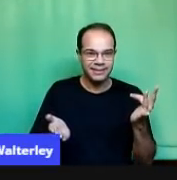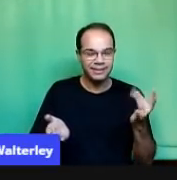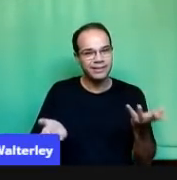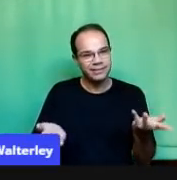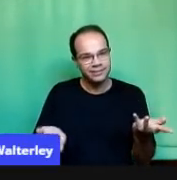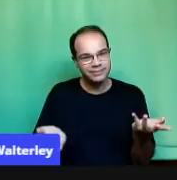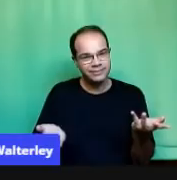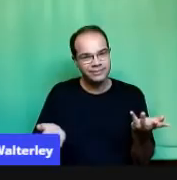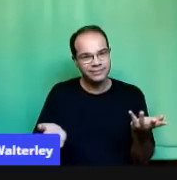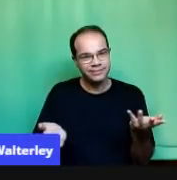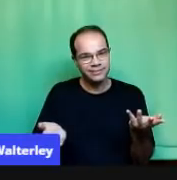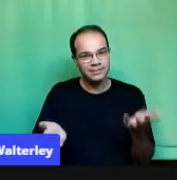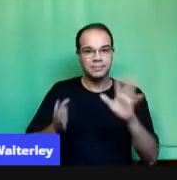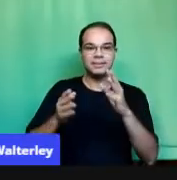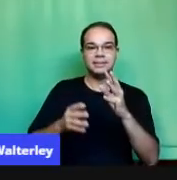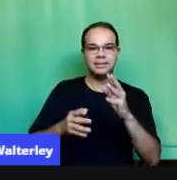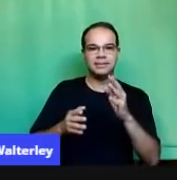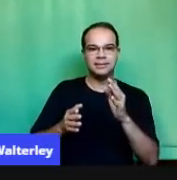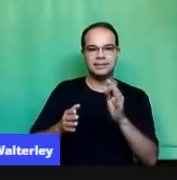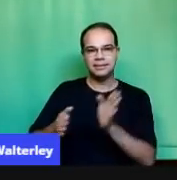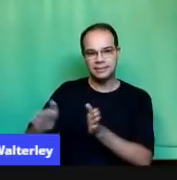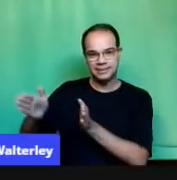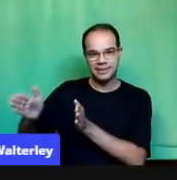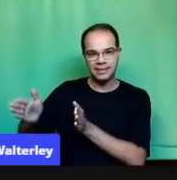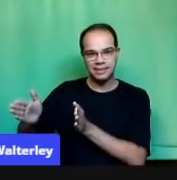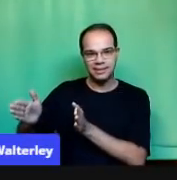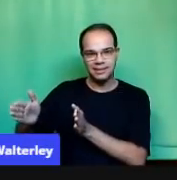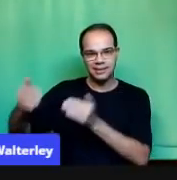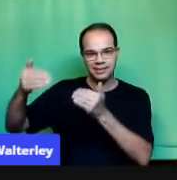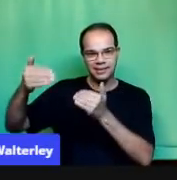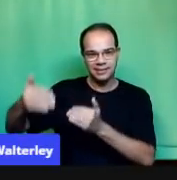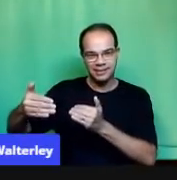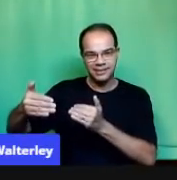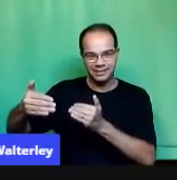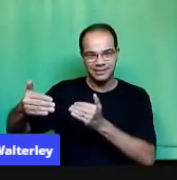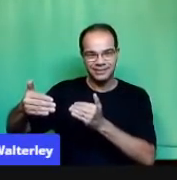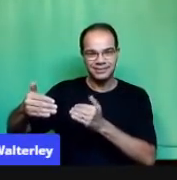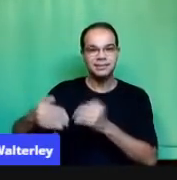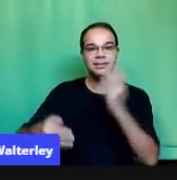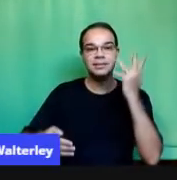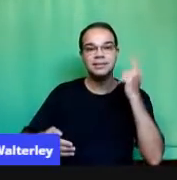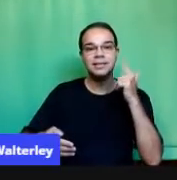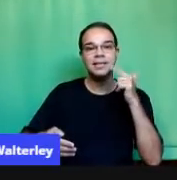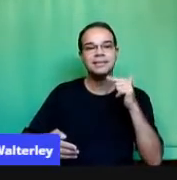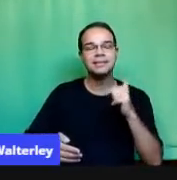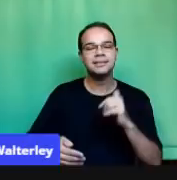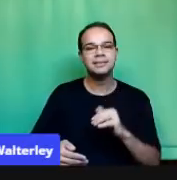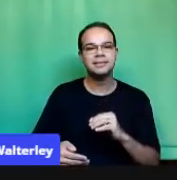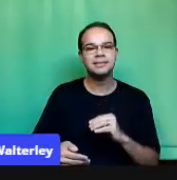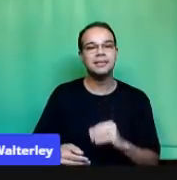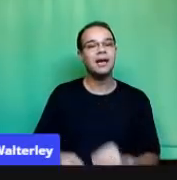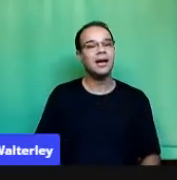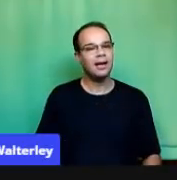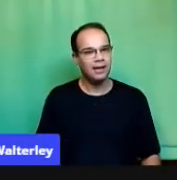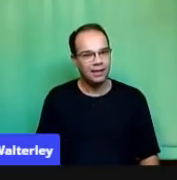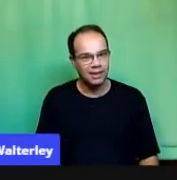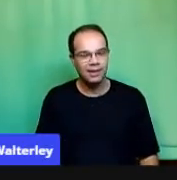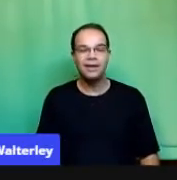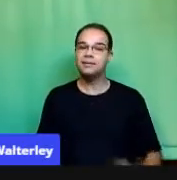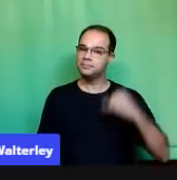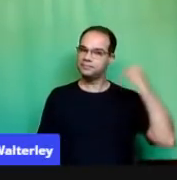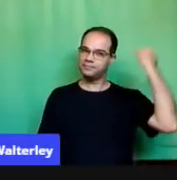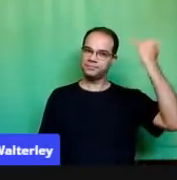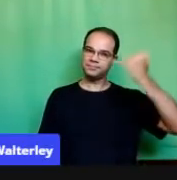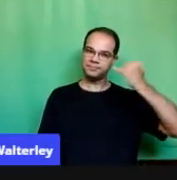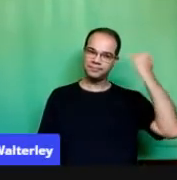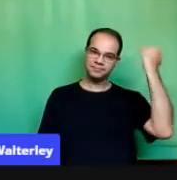com crianças pequenas, seguindo uma rotina sem esse campo de experiência. Quando a